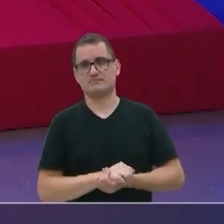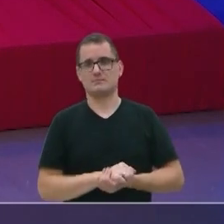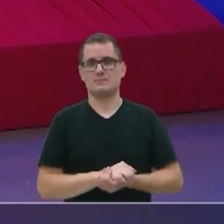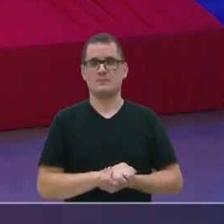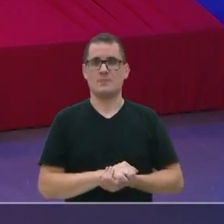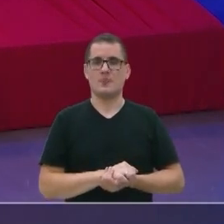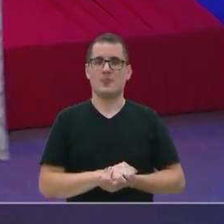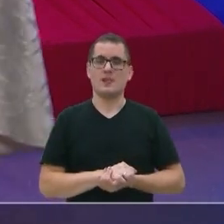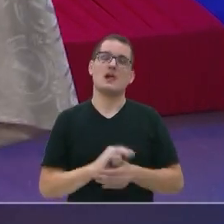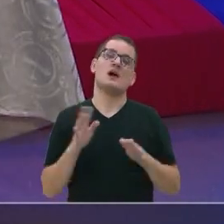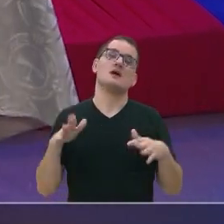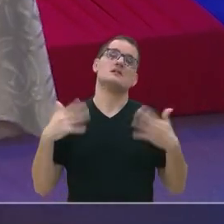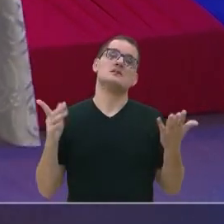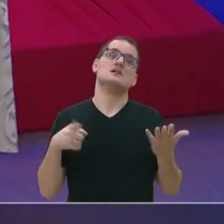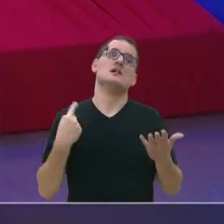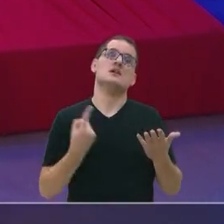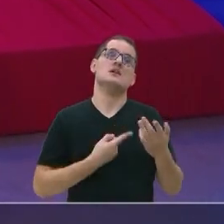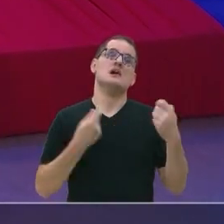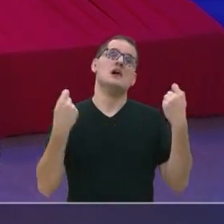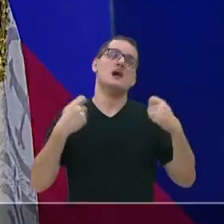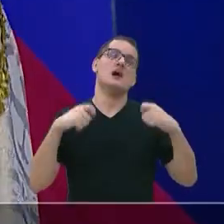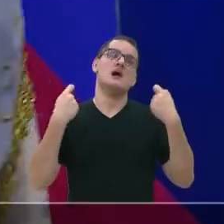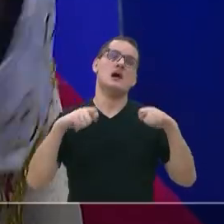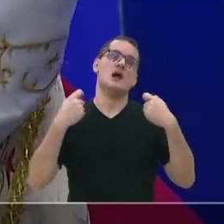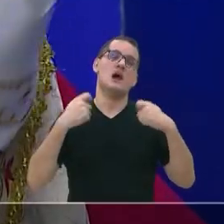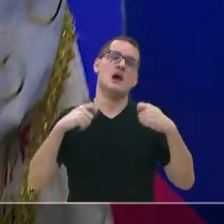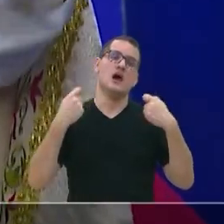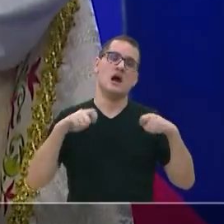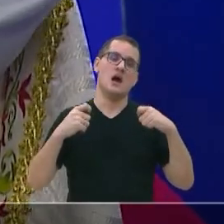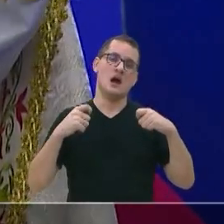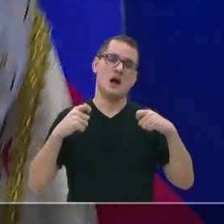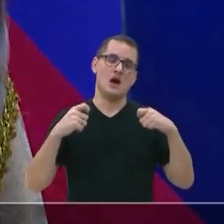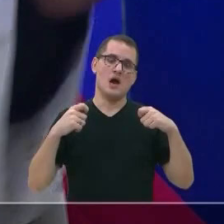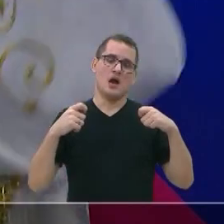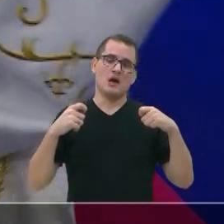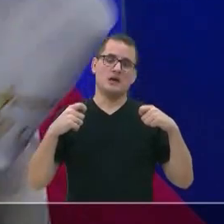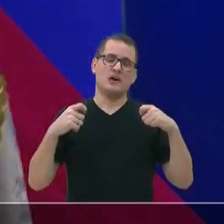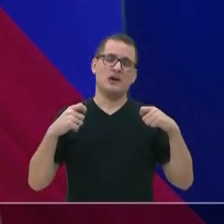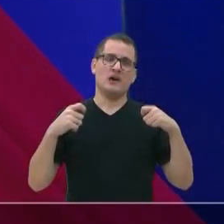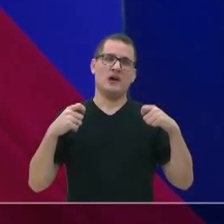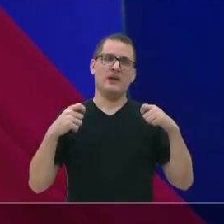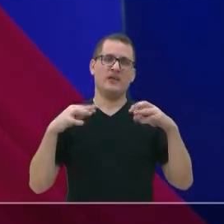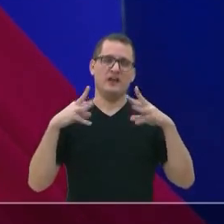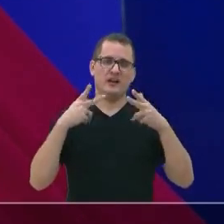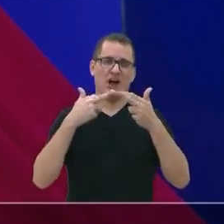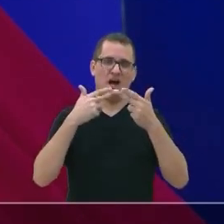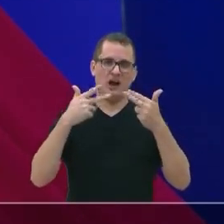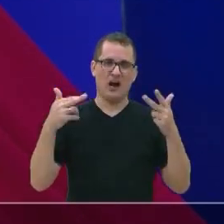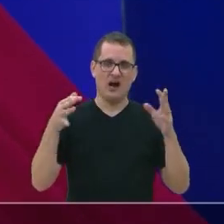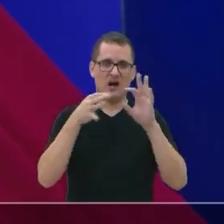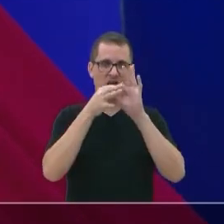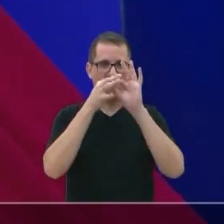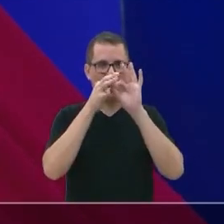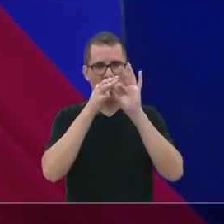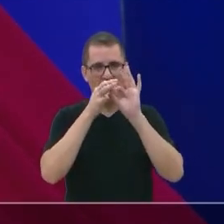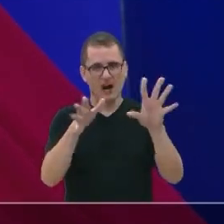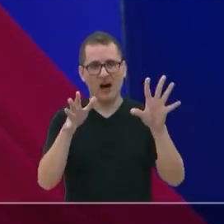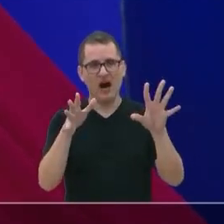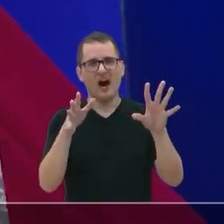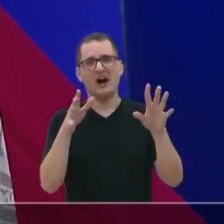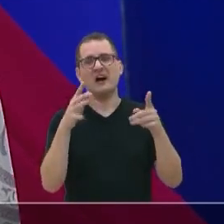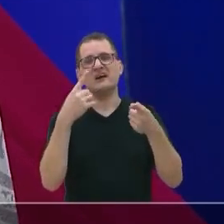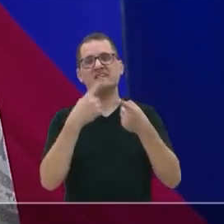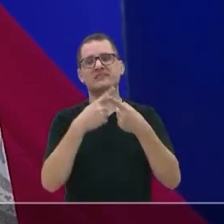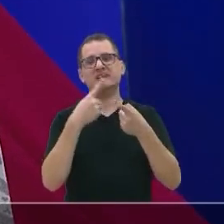Então nós precisamos, meus irmãos, nos libertar destas situações, porque